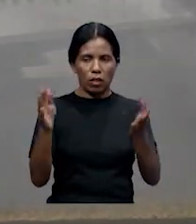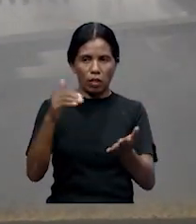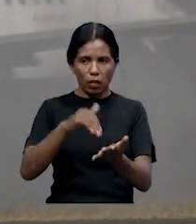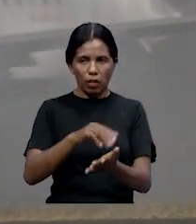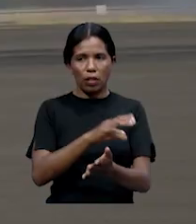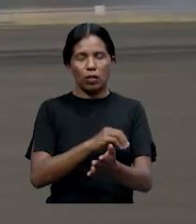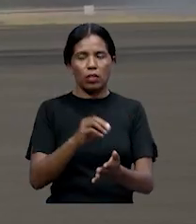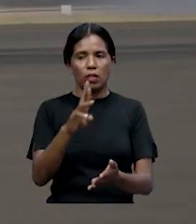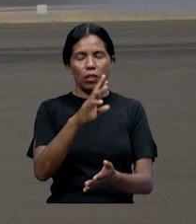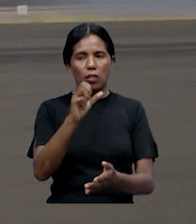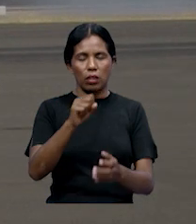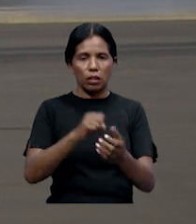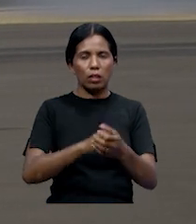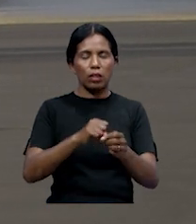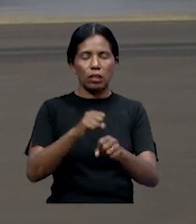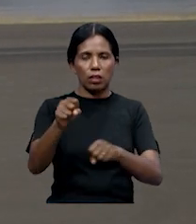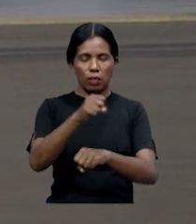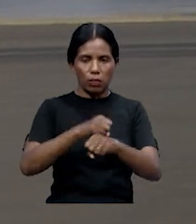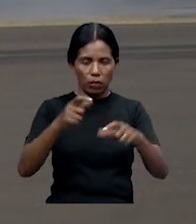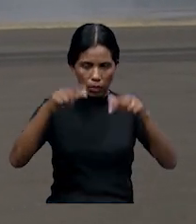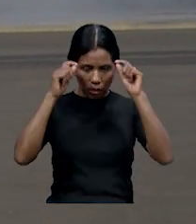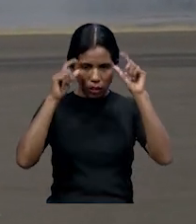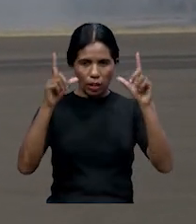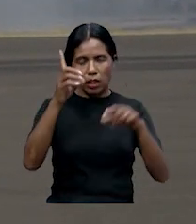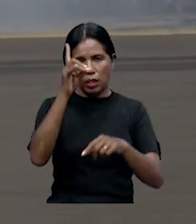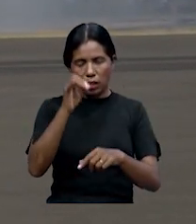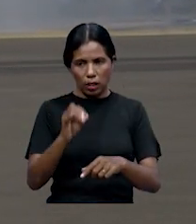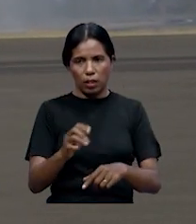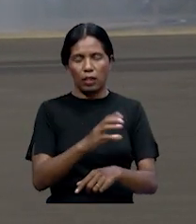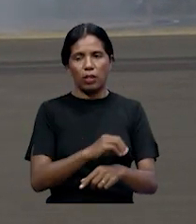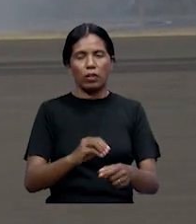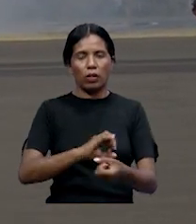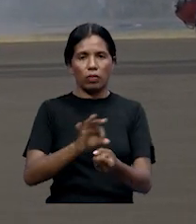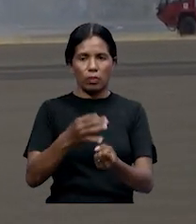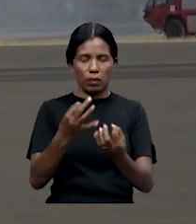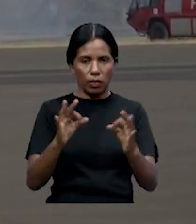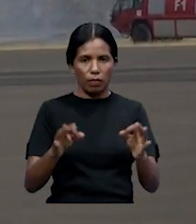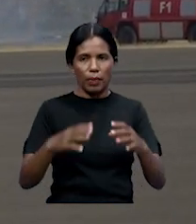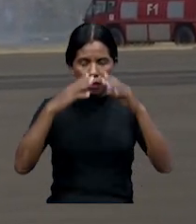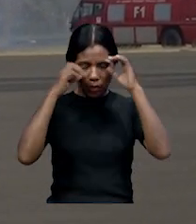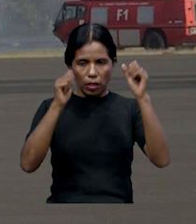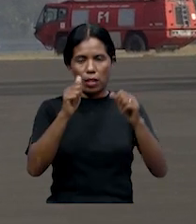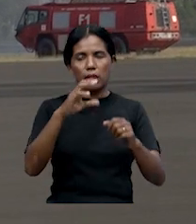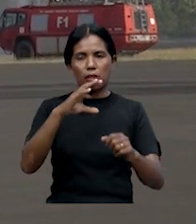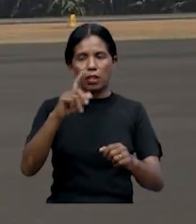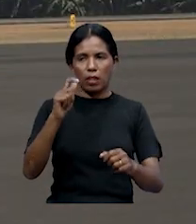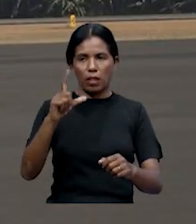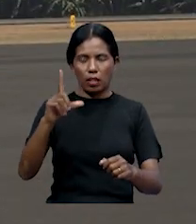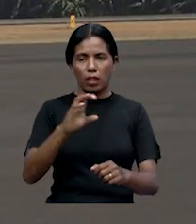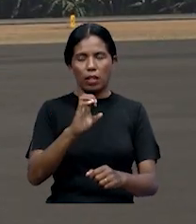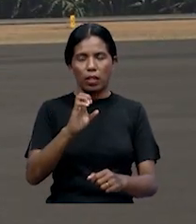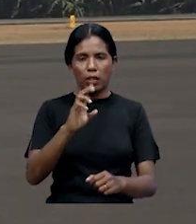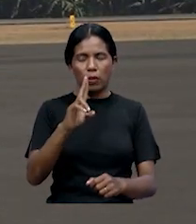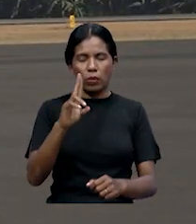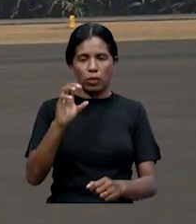o rute Singapura mai Dili, a fim pandemia vírus corona normaliza. Presidente da ACTL, Eusebio Freitas, e a conferência